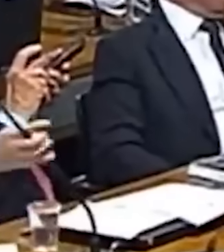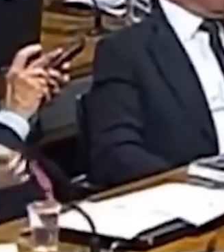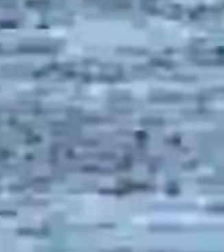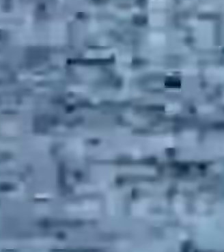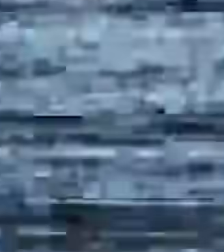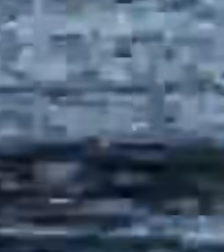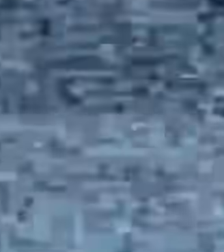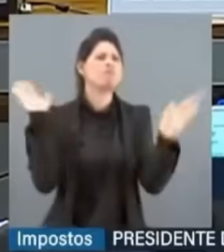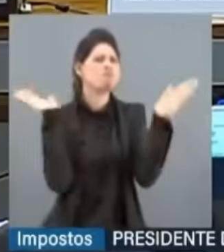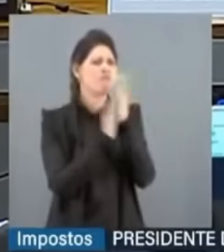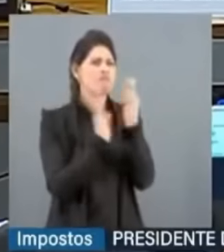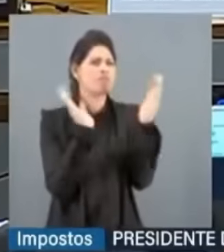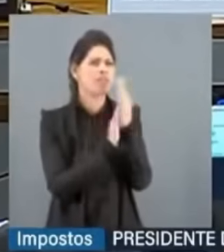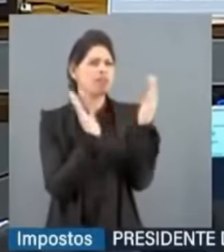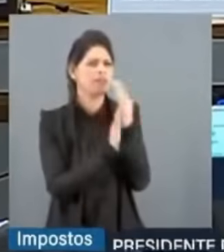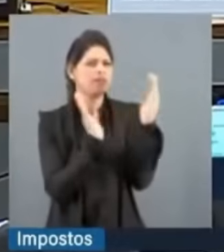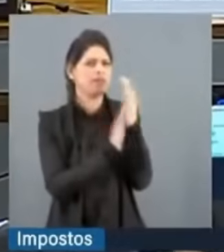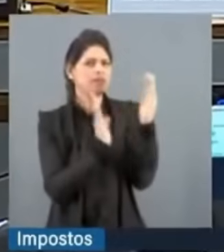está correta.